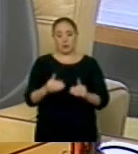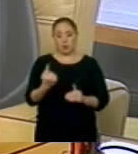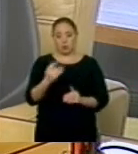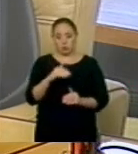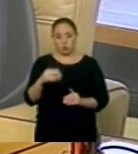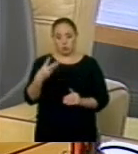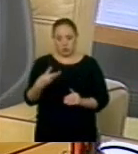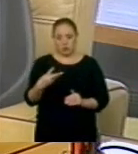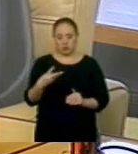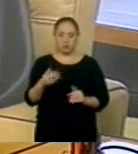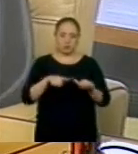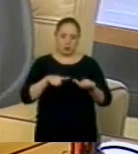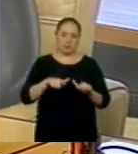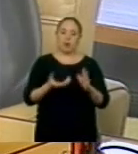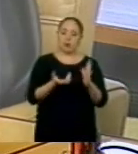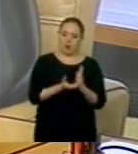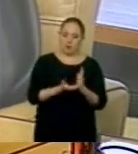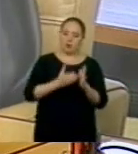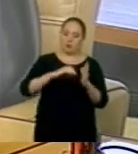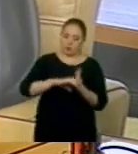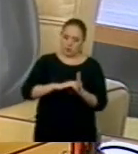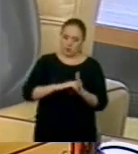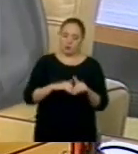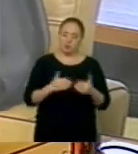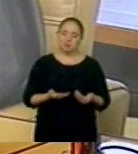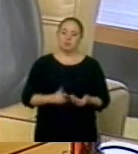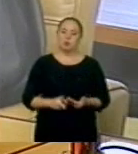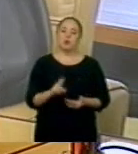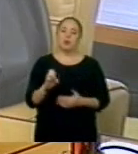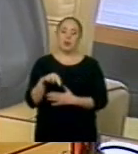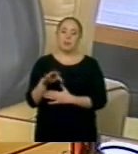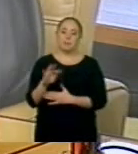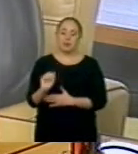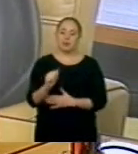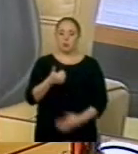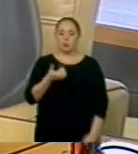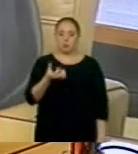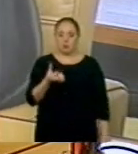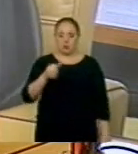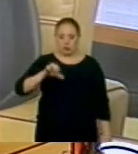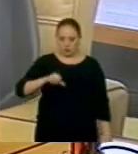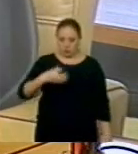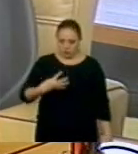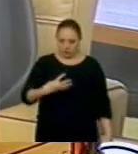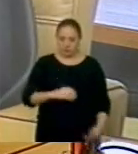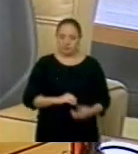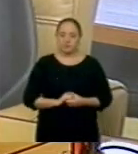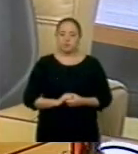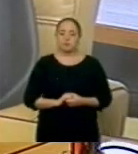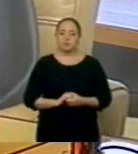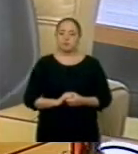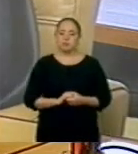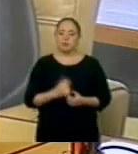da qual faça parte, e aí prossegue a emenda desta ação penal 694. Ainda assim,